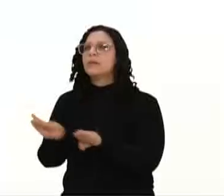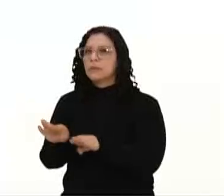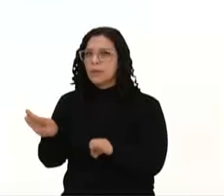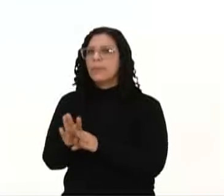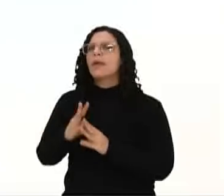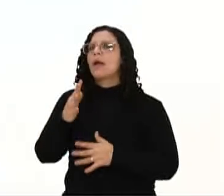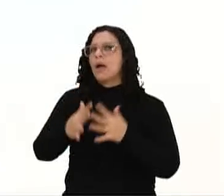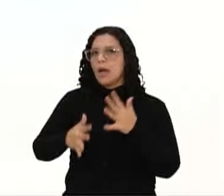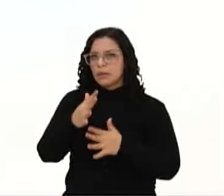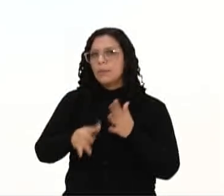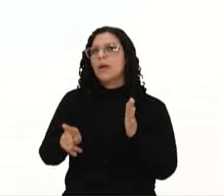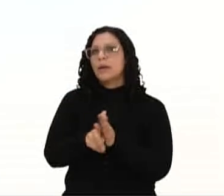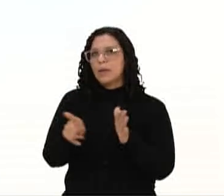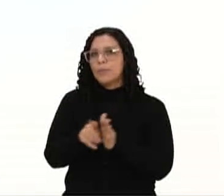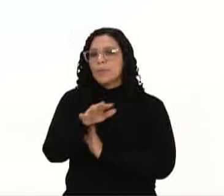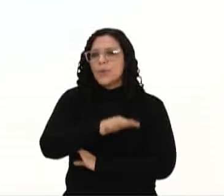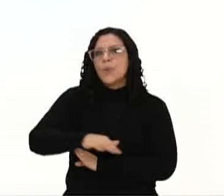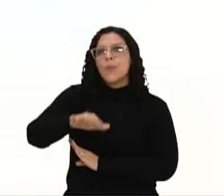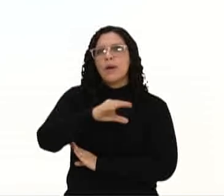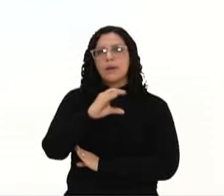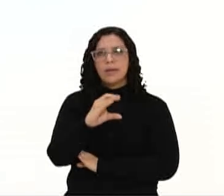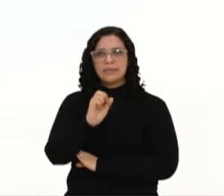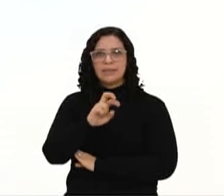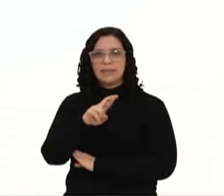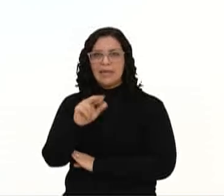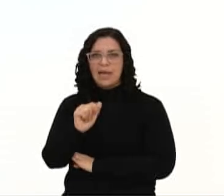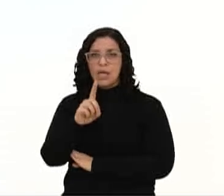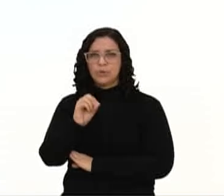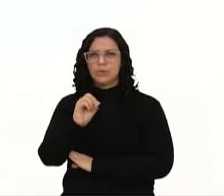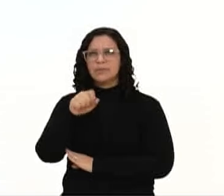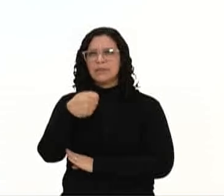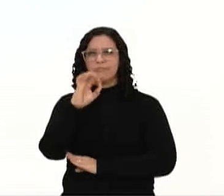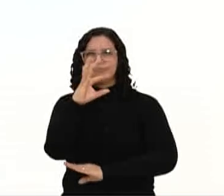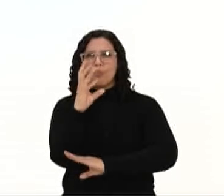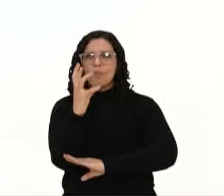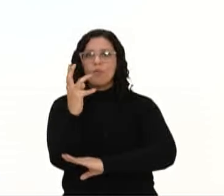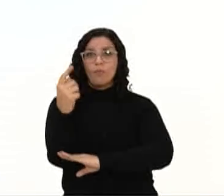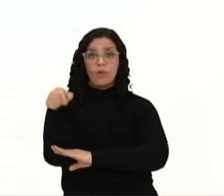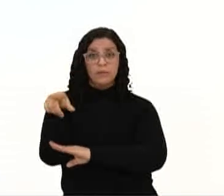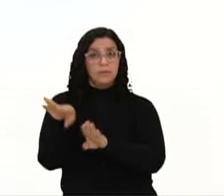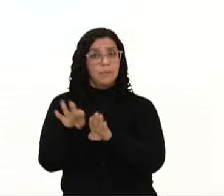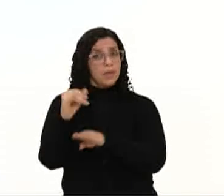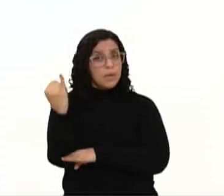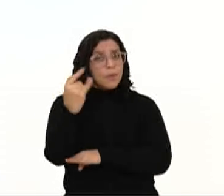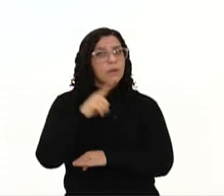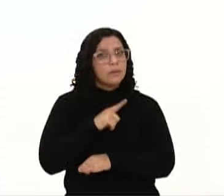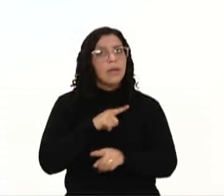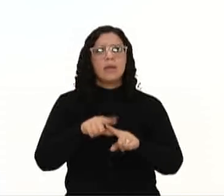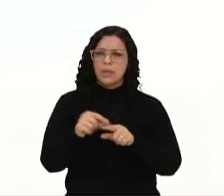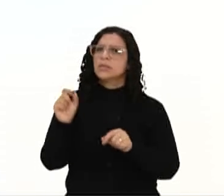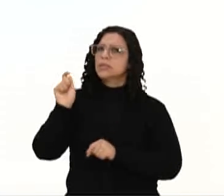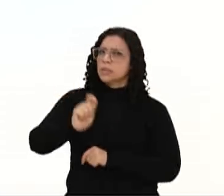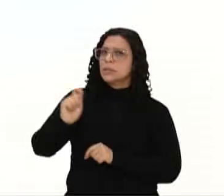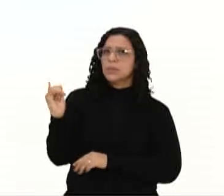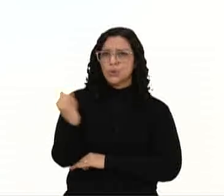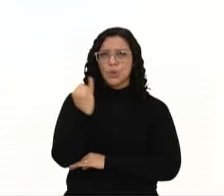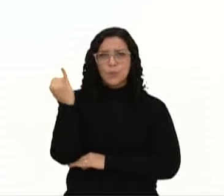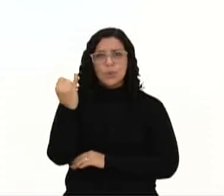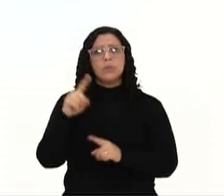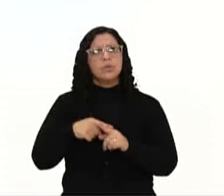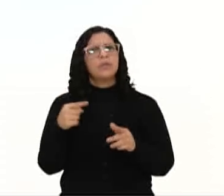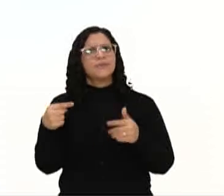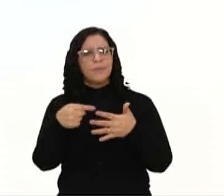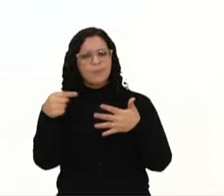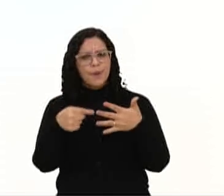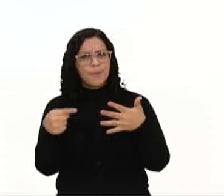destruição das formações de cerrado. Então, são as atividades econômicas. Elas são importantes? Claro que são, a gente viu lá nas questões